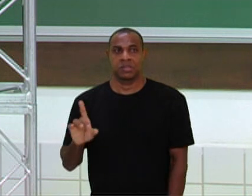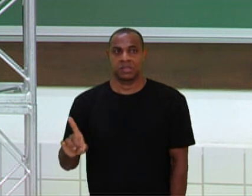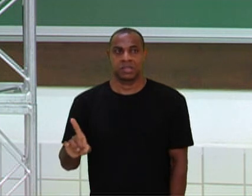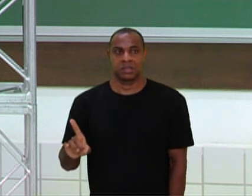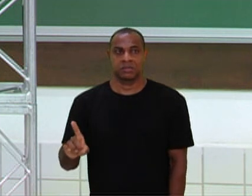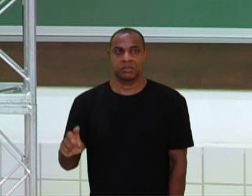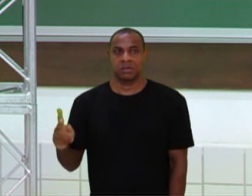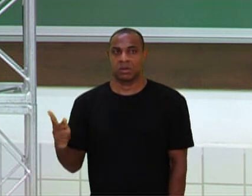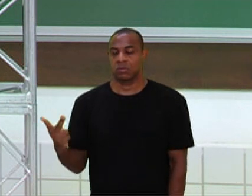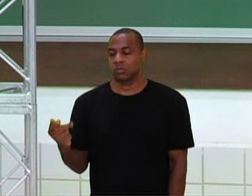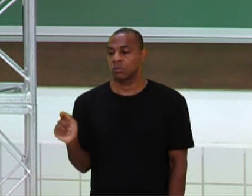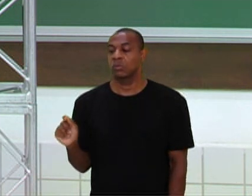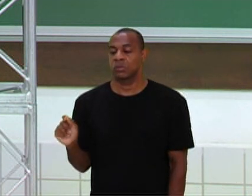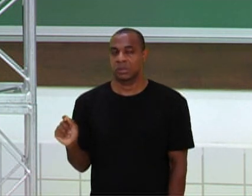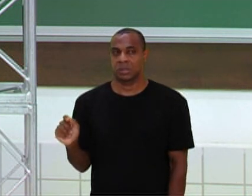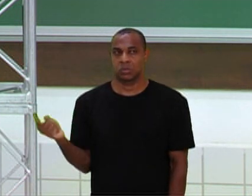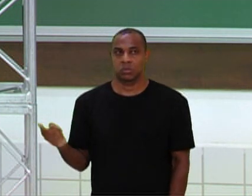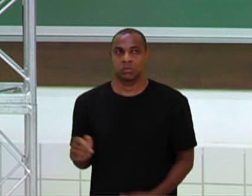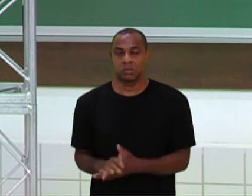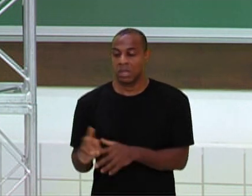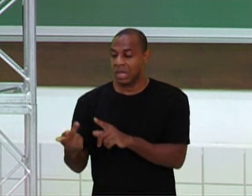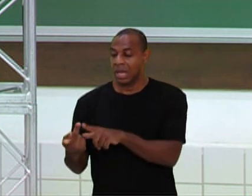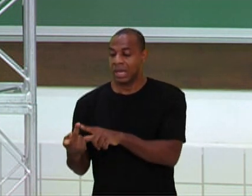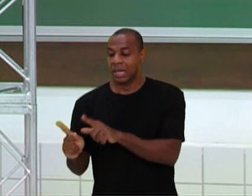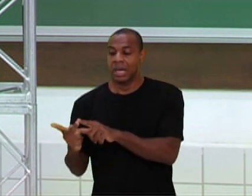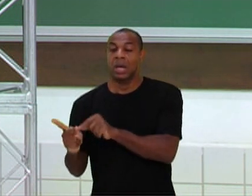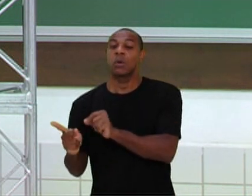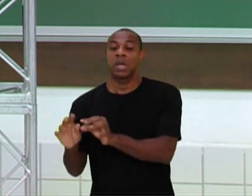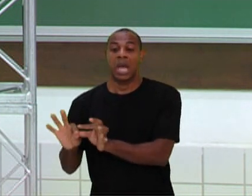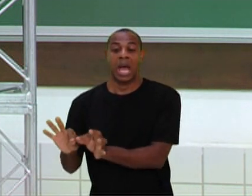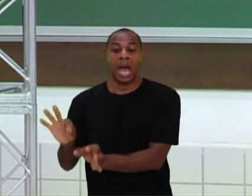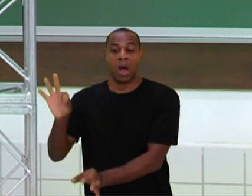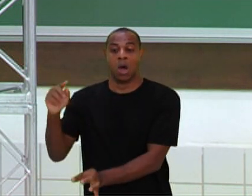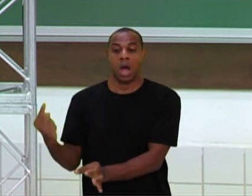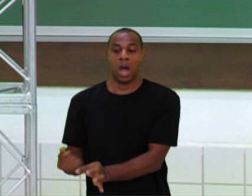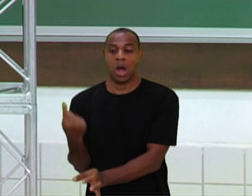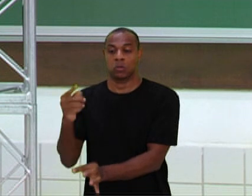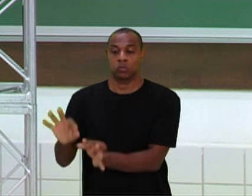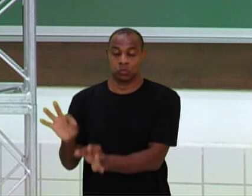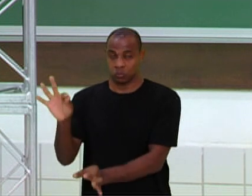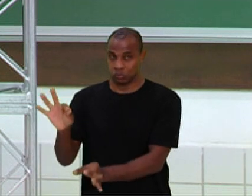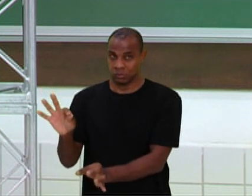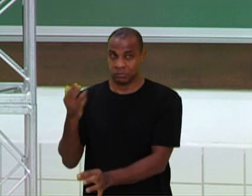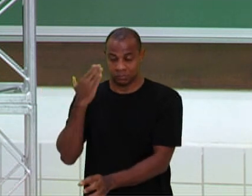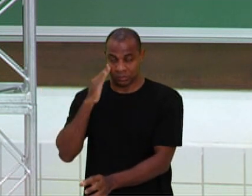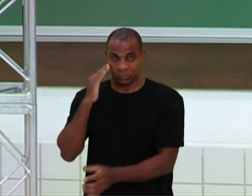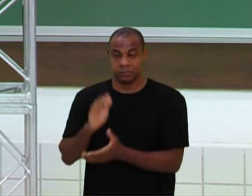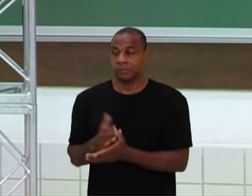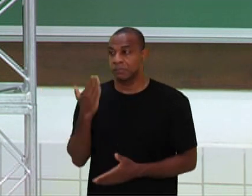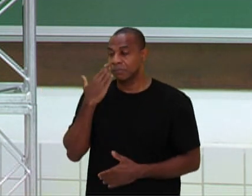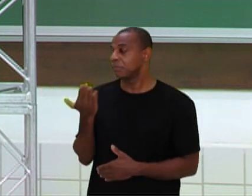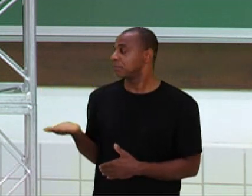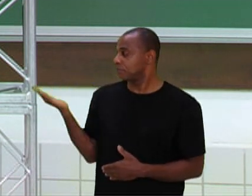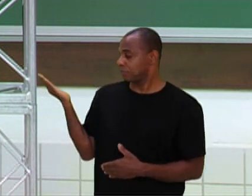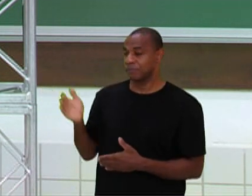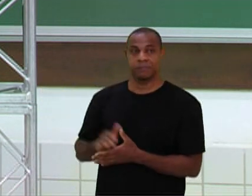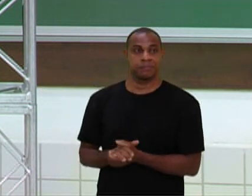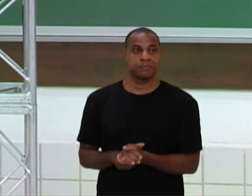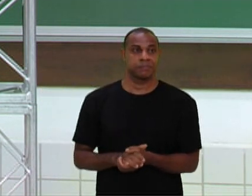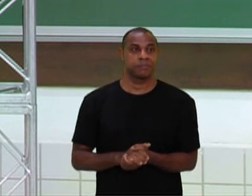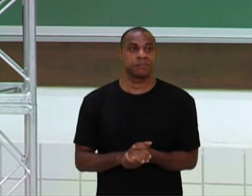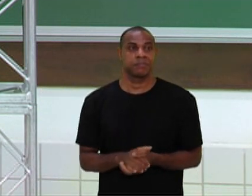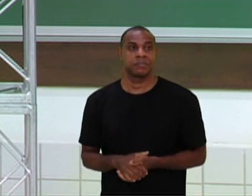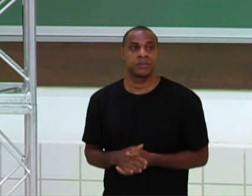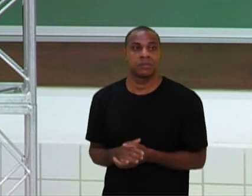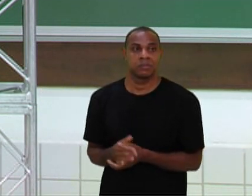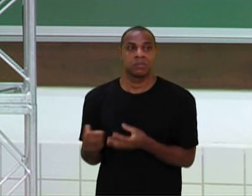eu só substituo valores, certo? O que a gente tem, basicamente, substituindo os valores que a gente tem ali, que a densidade do lado 1 vale 1, a densidade do